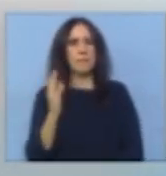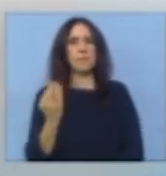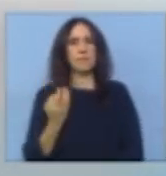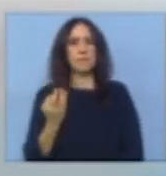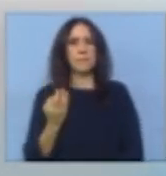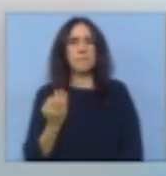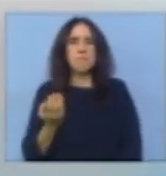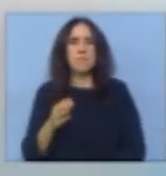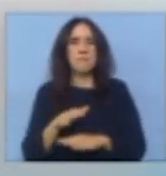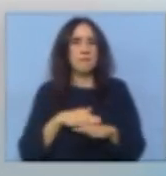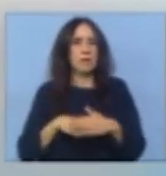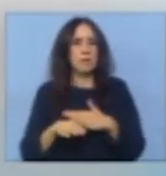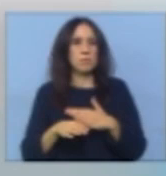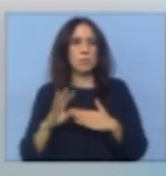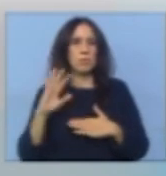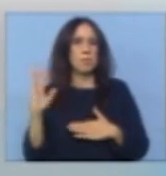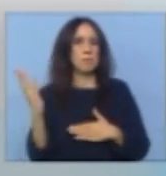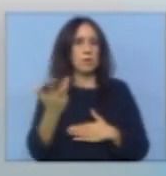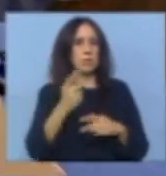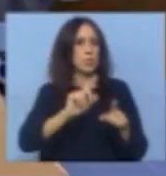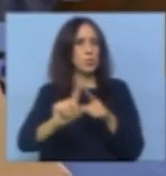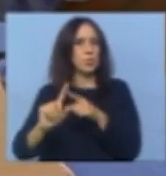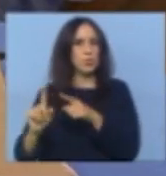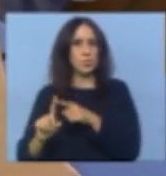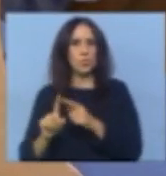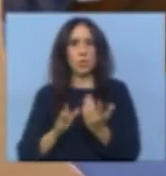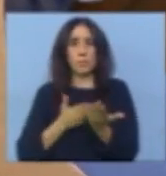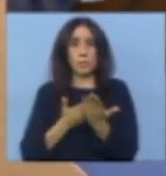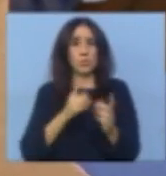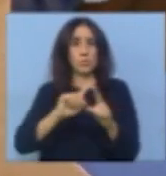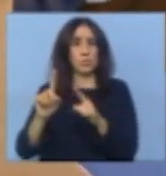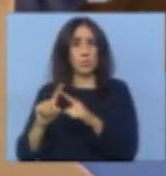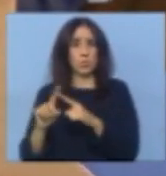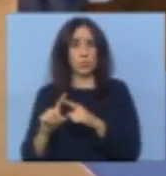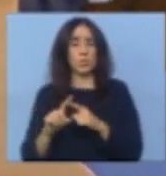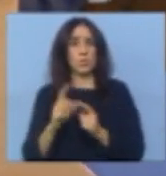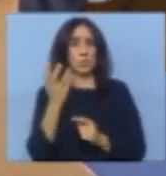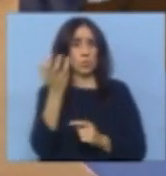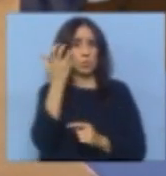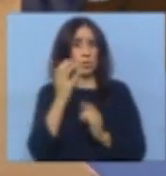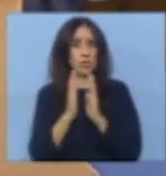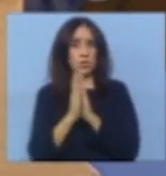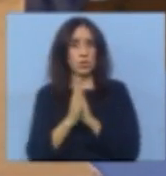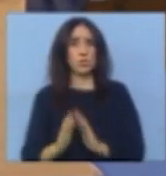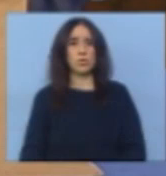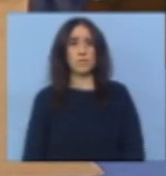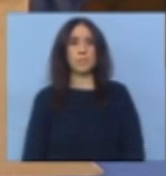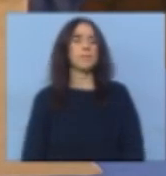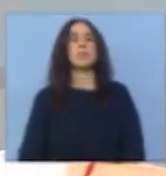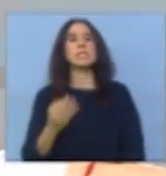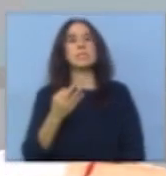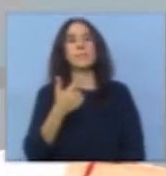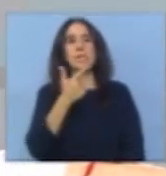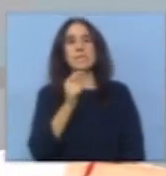faz num ambiente muito diversificado, onde há muitas propostas também culturais e religiosas. Sim, Tessalónica